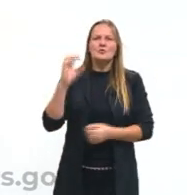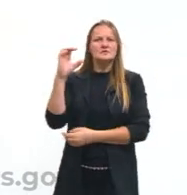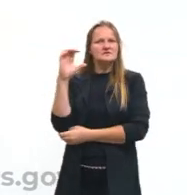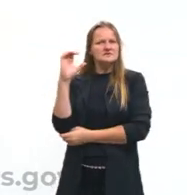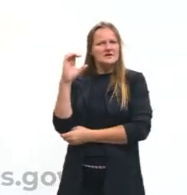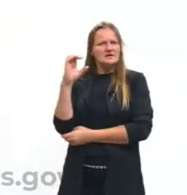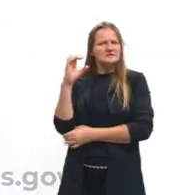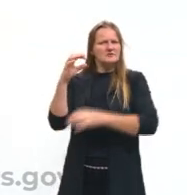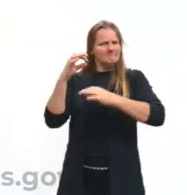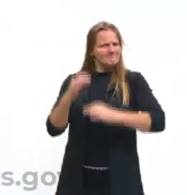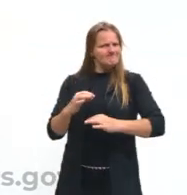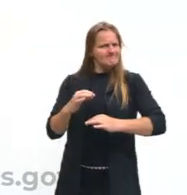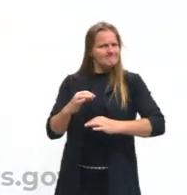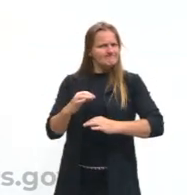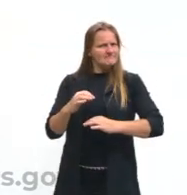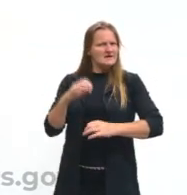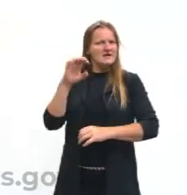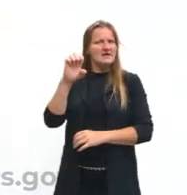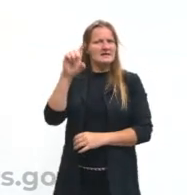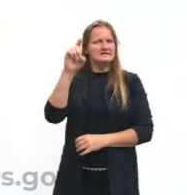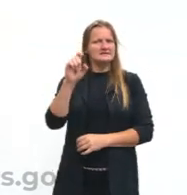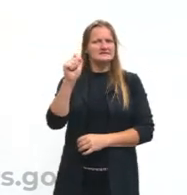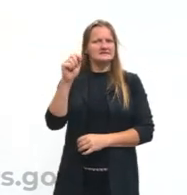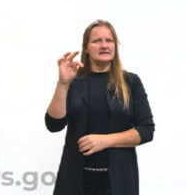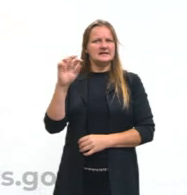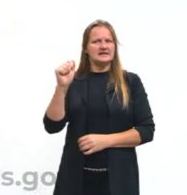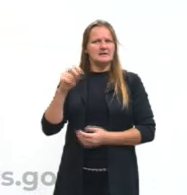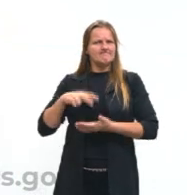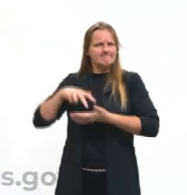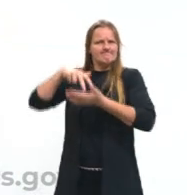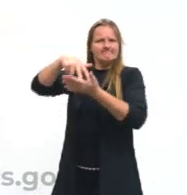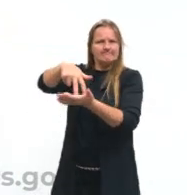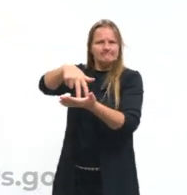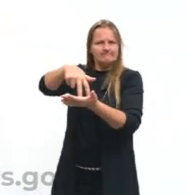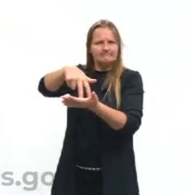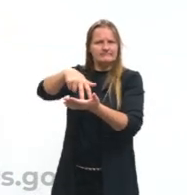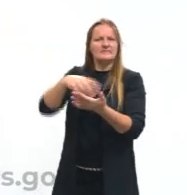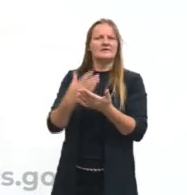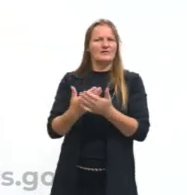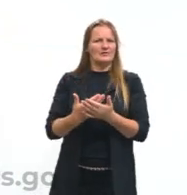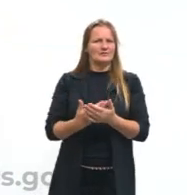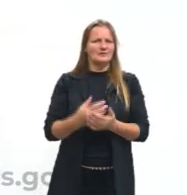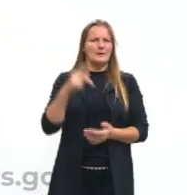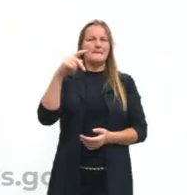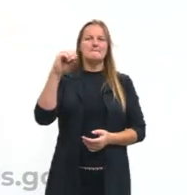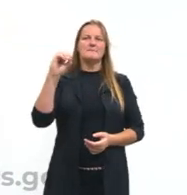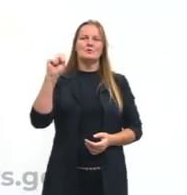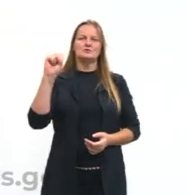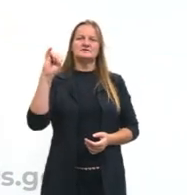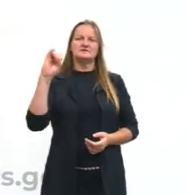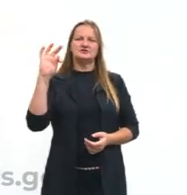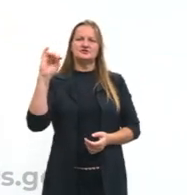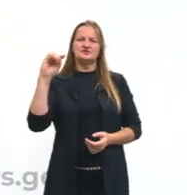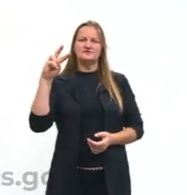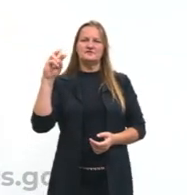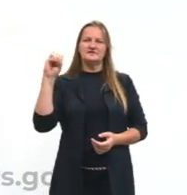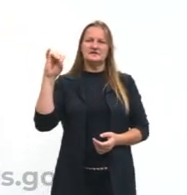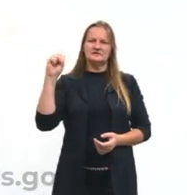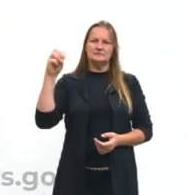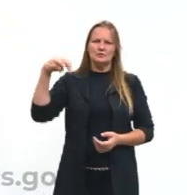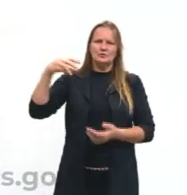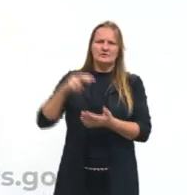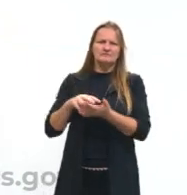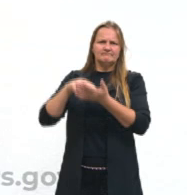ciência exata se a proposta do positivismo que a gente vai ver no final da aula né só que é possível química como